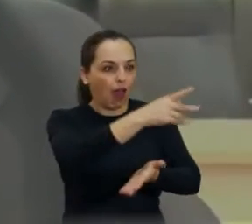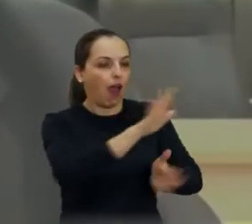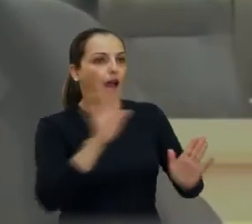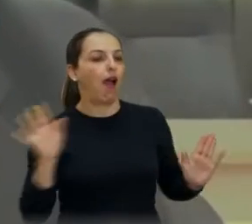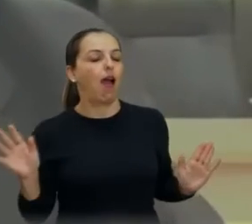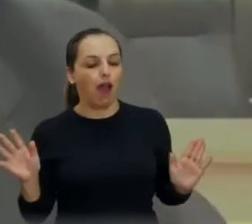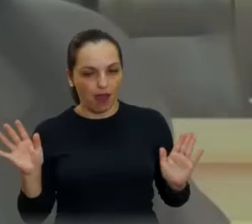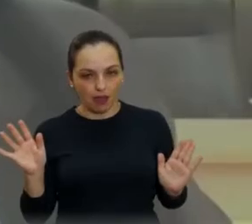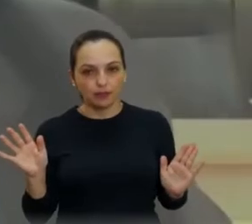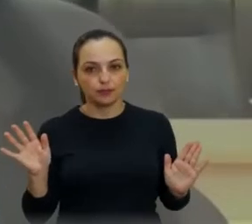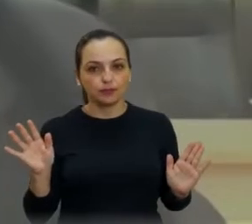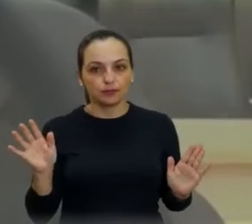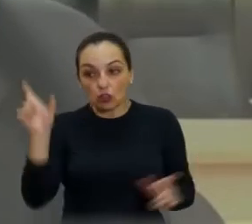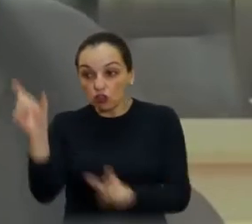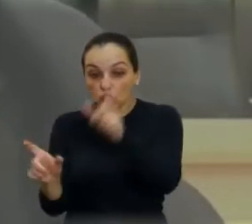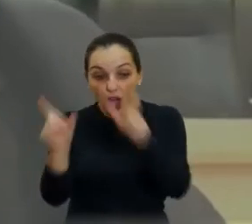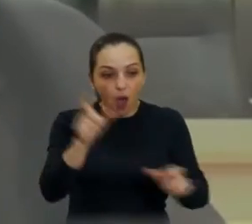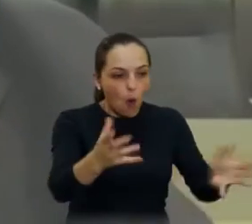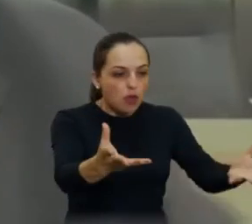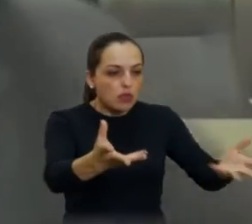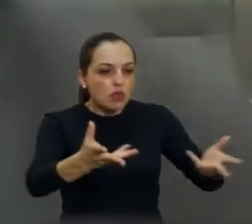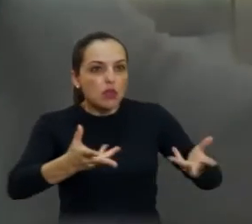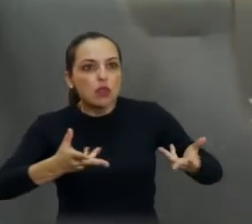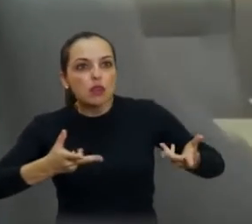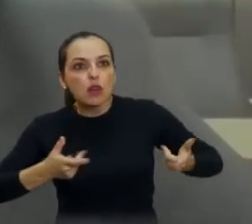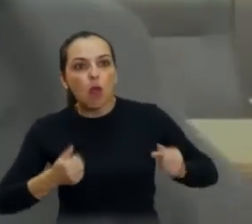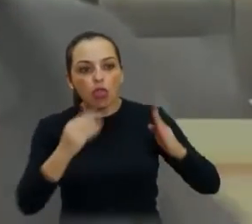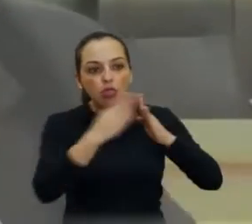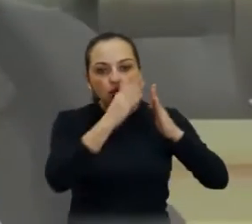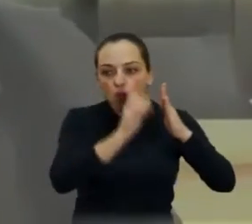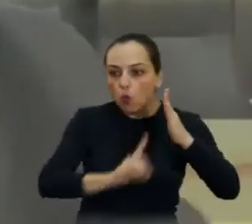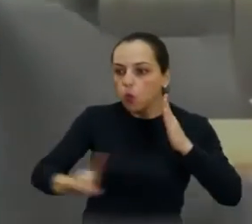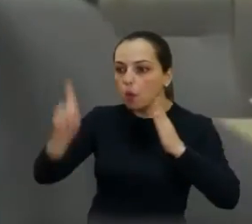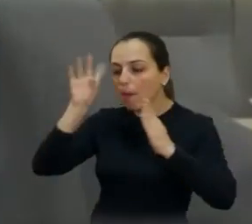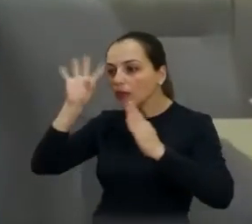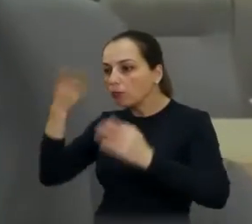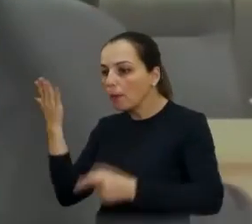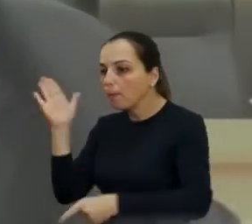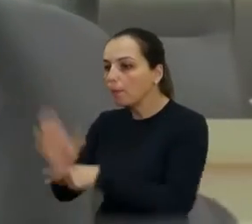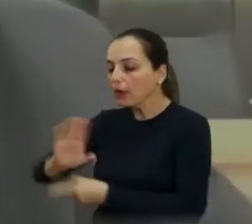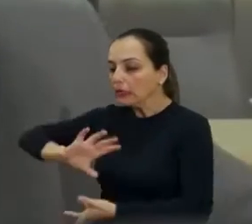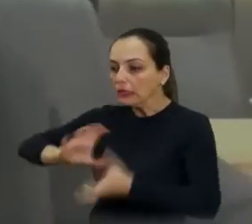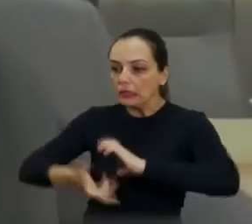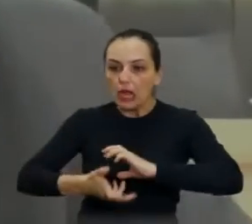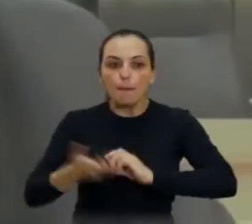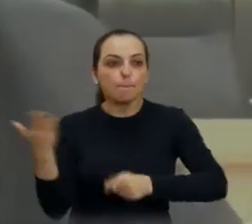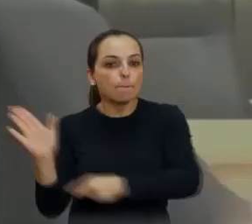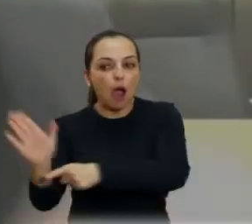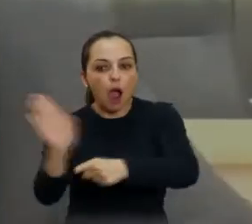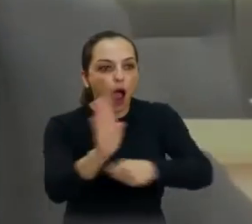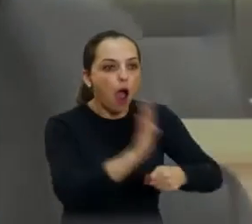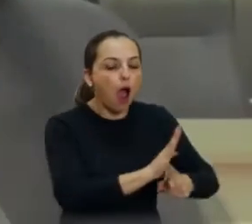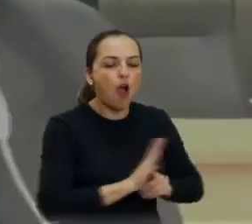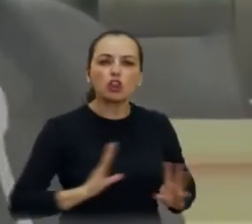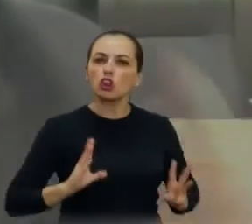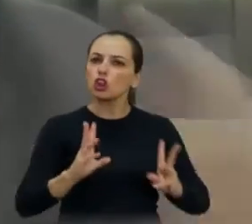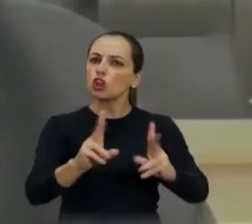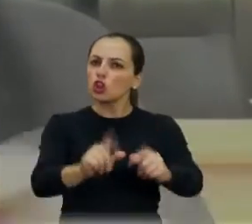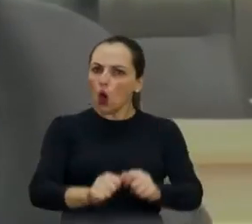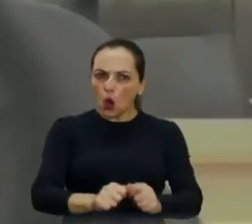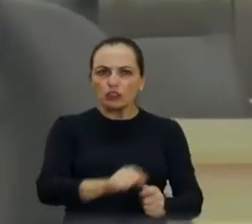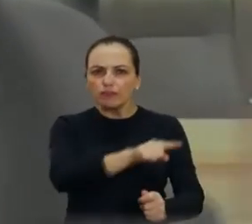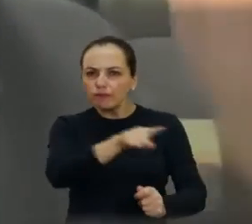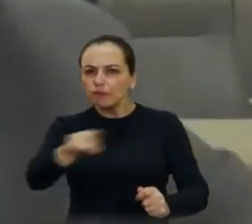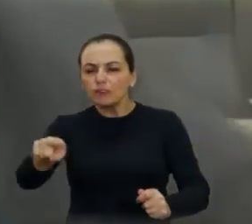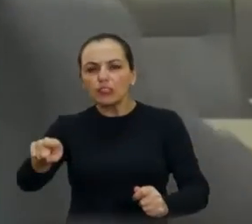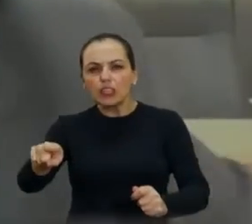pessoas. Vamos acolher o próximo, vamos sair de casa para resolver, para transformar, para ajudar todo mundo que está me